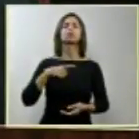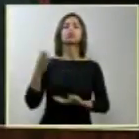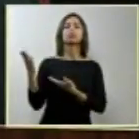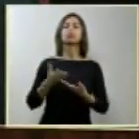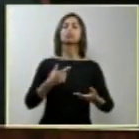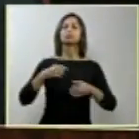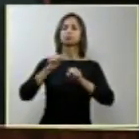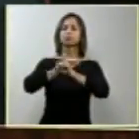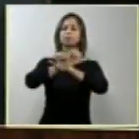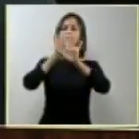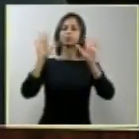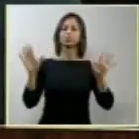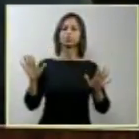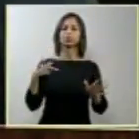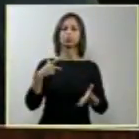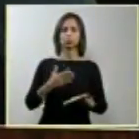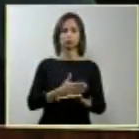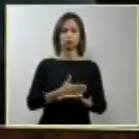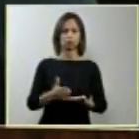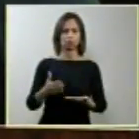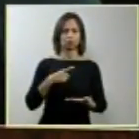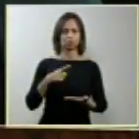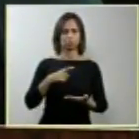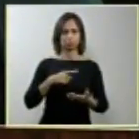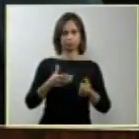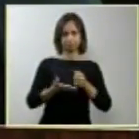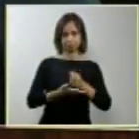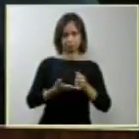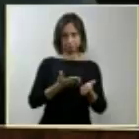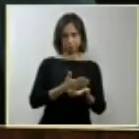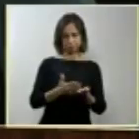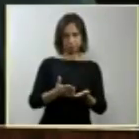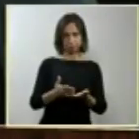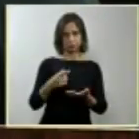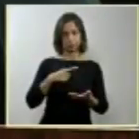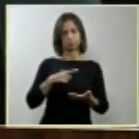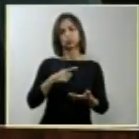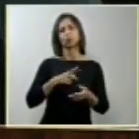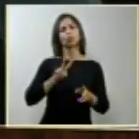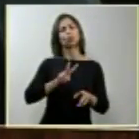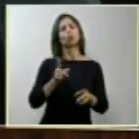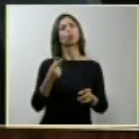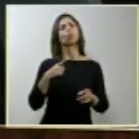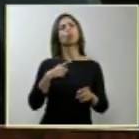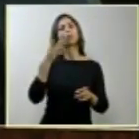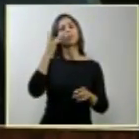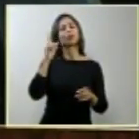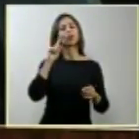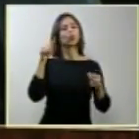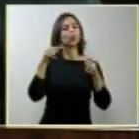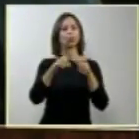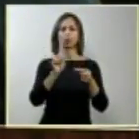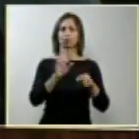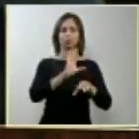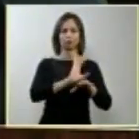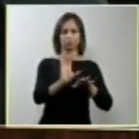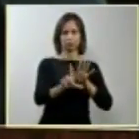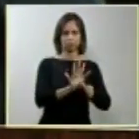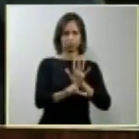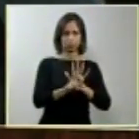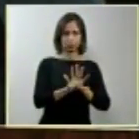esclarecimentos a partir da premissa da contrariedade à Constituição Federal